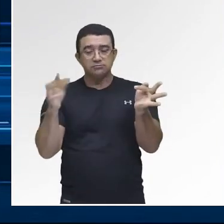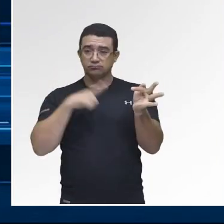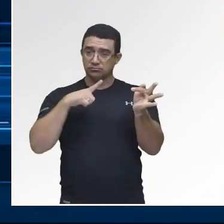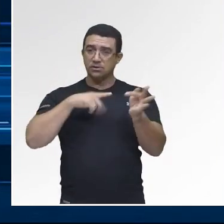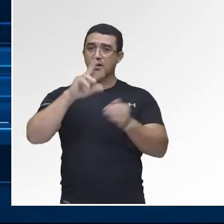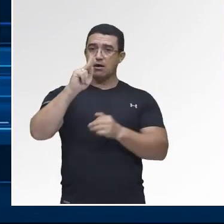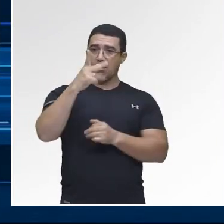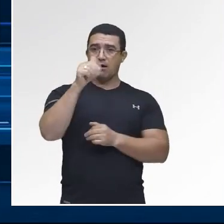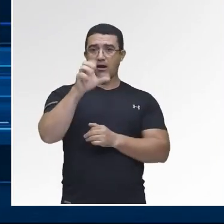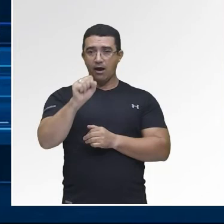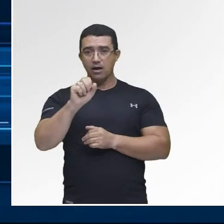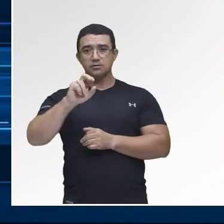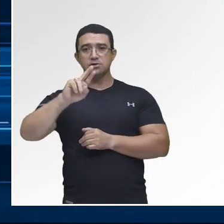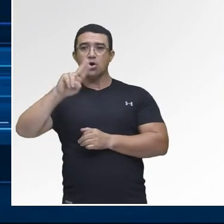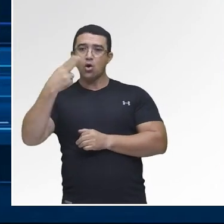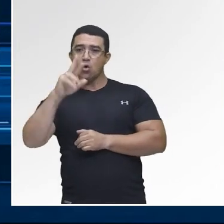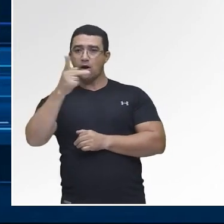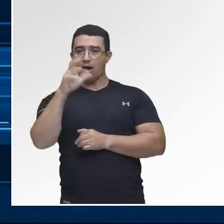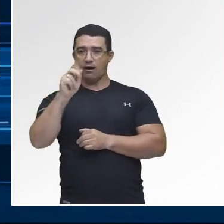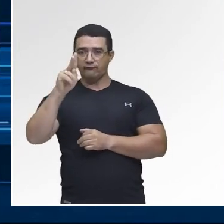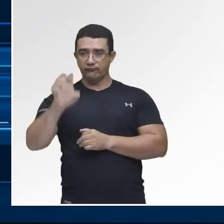has. Outro exemplo.